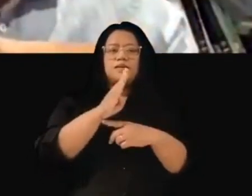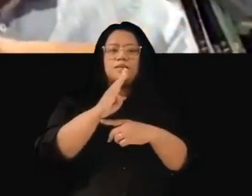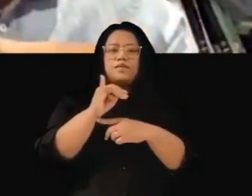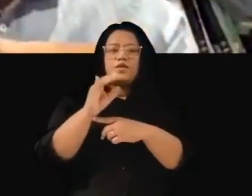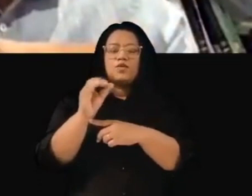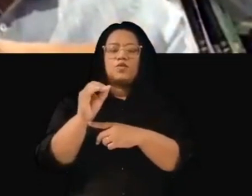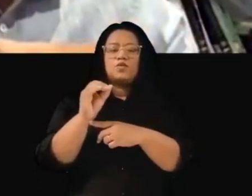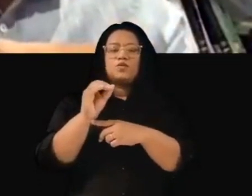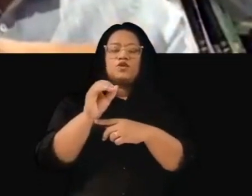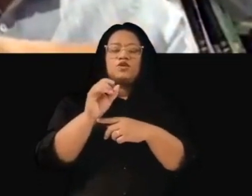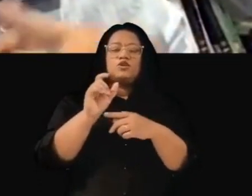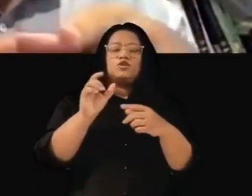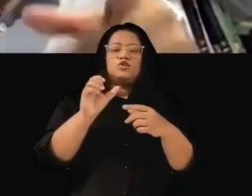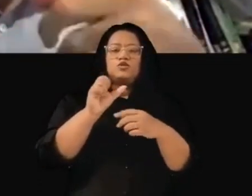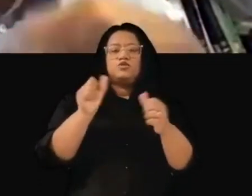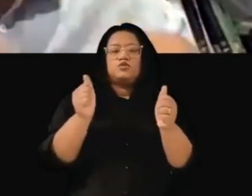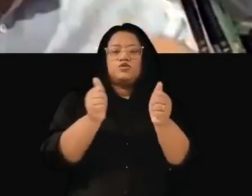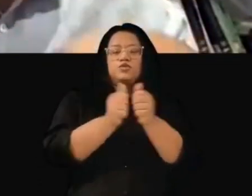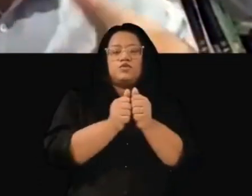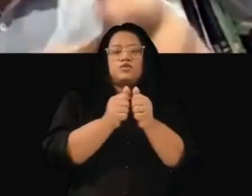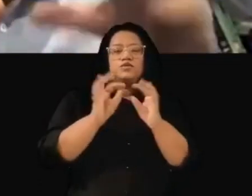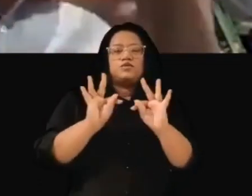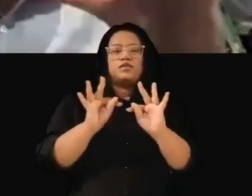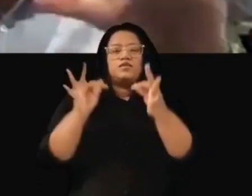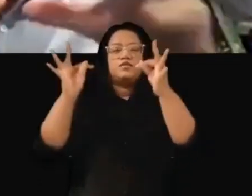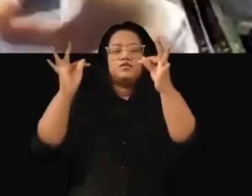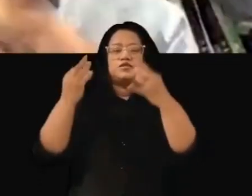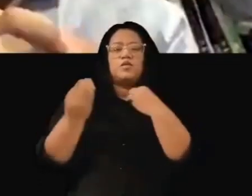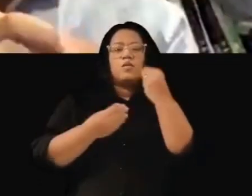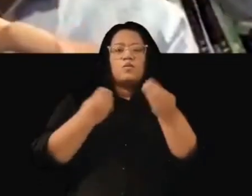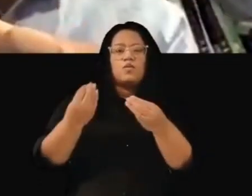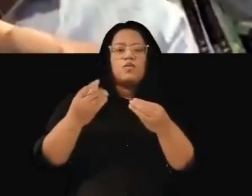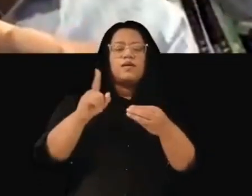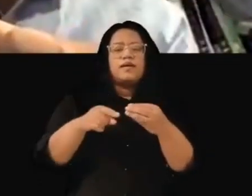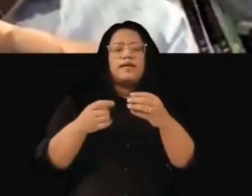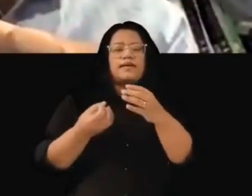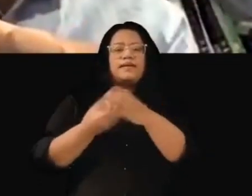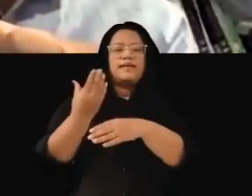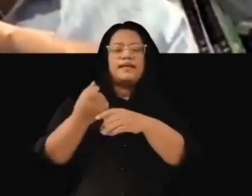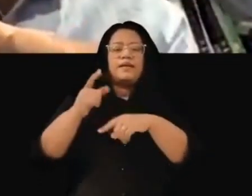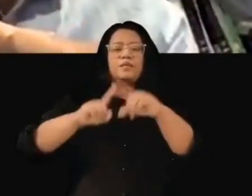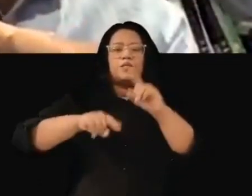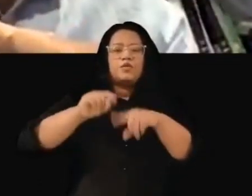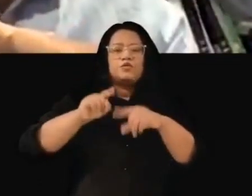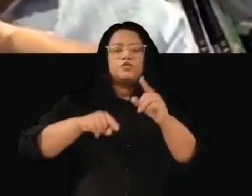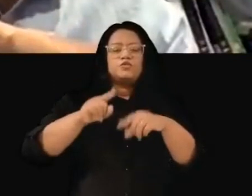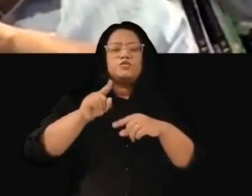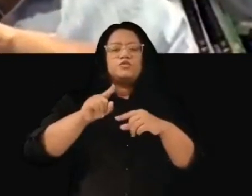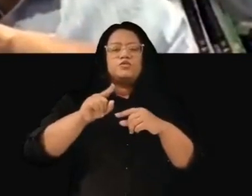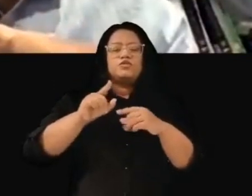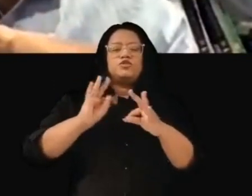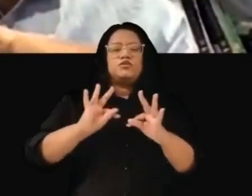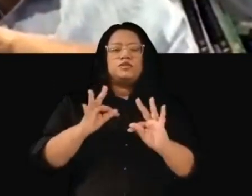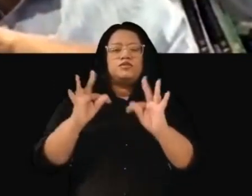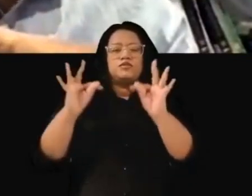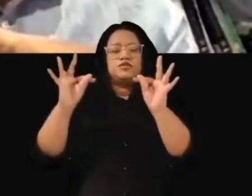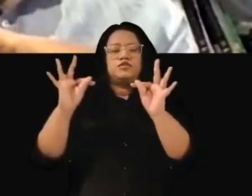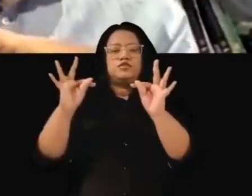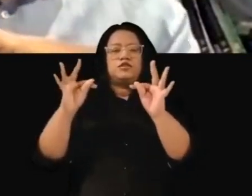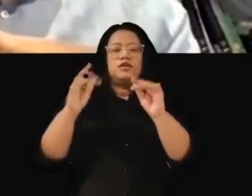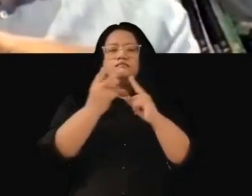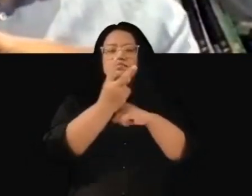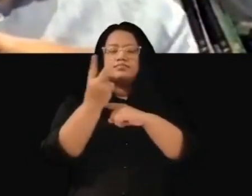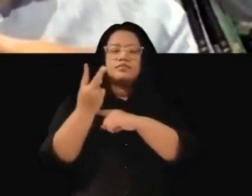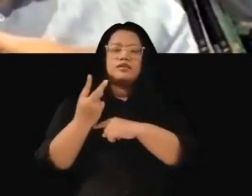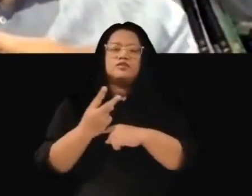biosociotecnologia, né, a partir da qual nós podemos produzir produtos de alta tecnologia e que possam suprir a nossa necessidade.